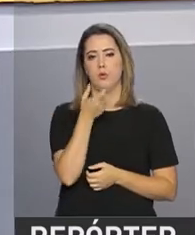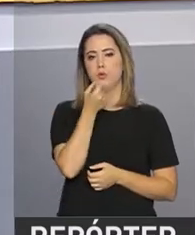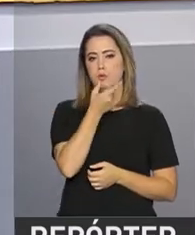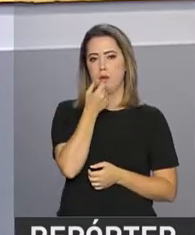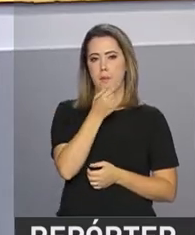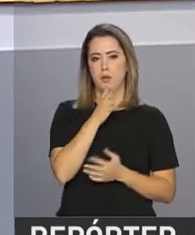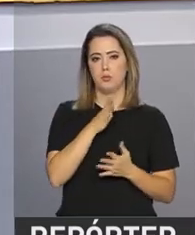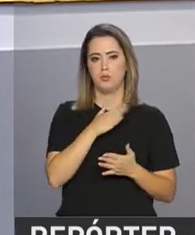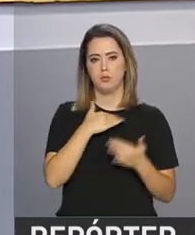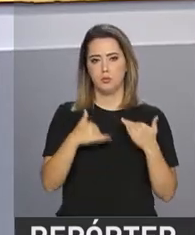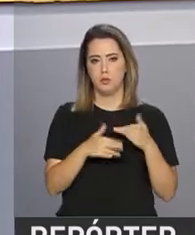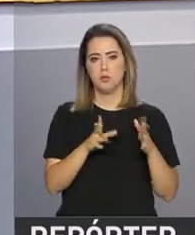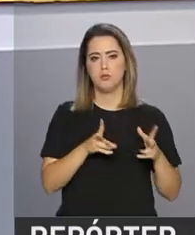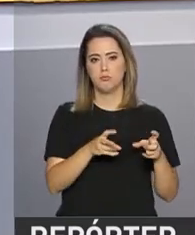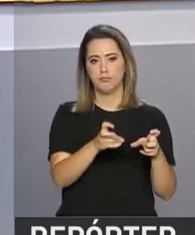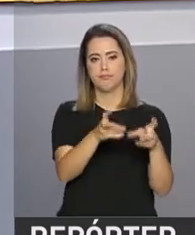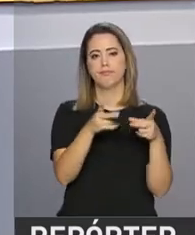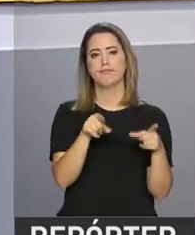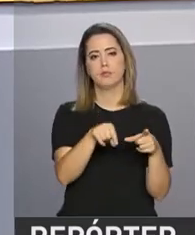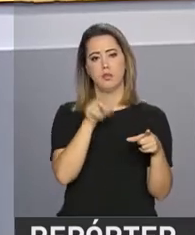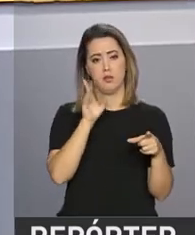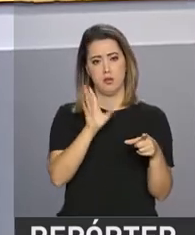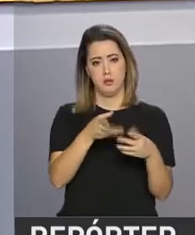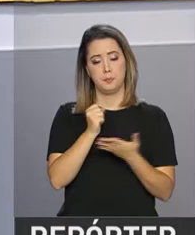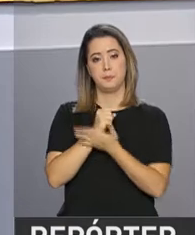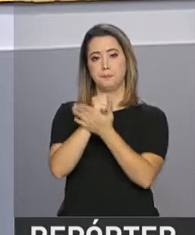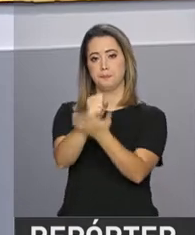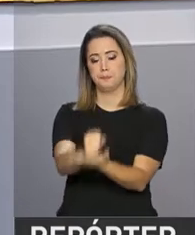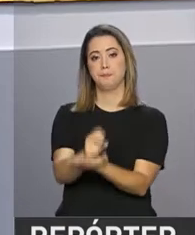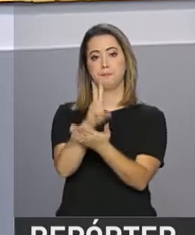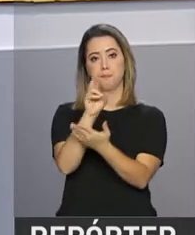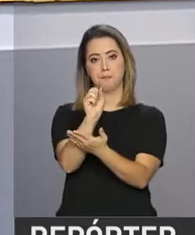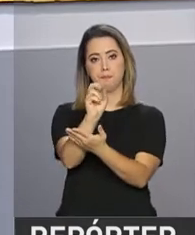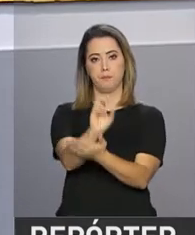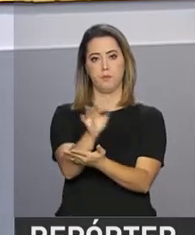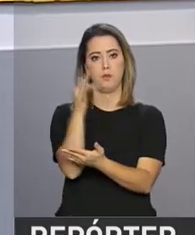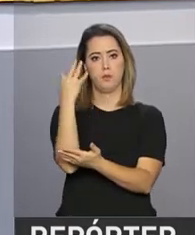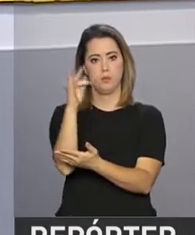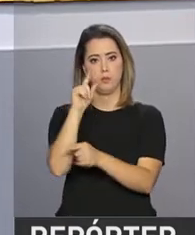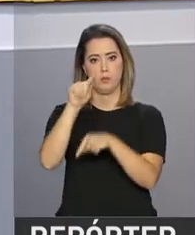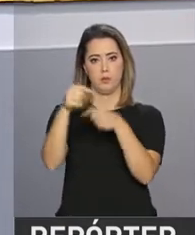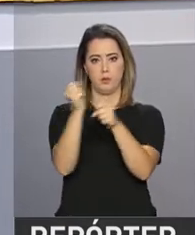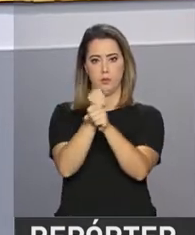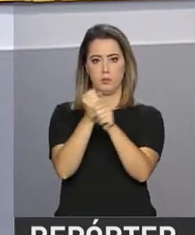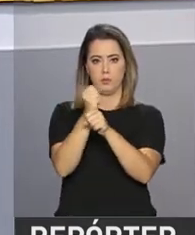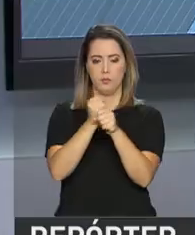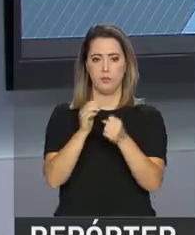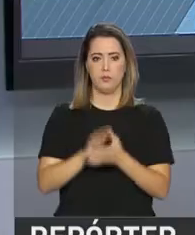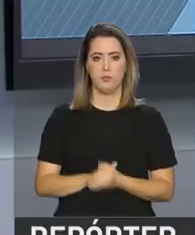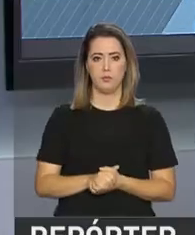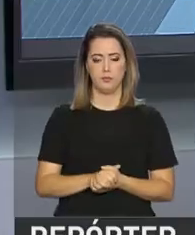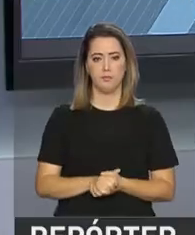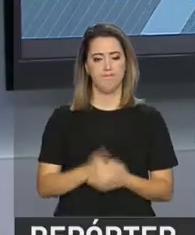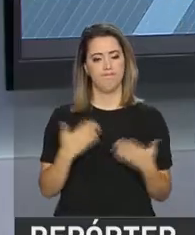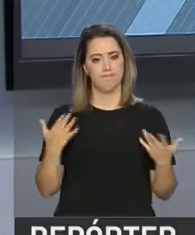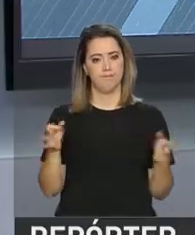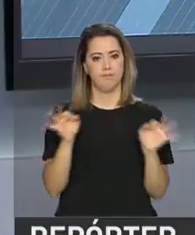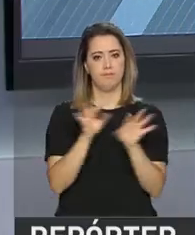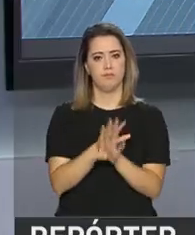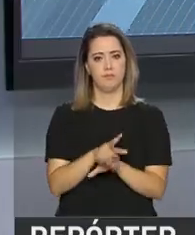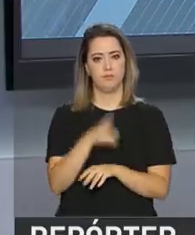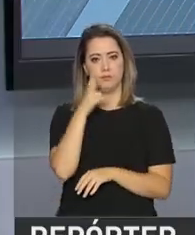com câncer de mama em estágio avançado estará disponível no sus em fevereiro do próximo ano esta edição